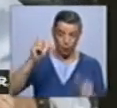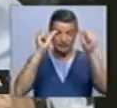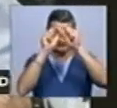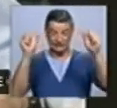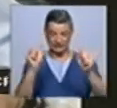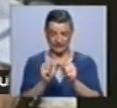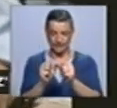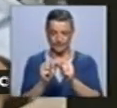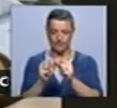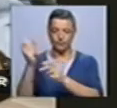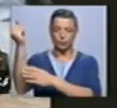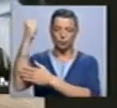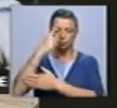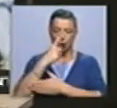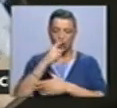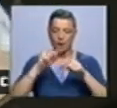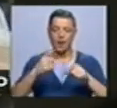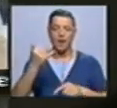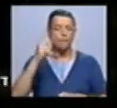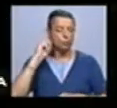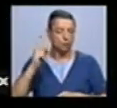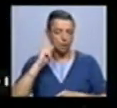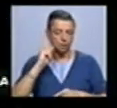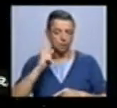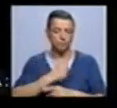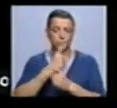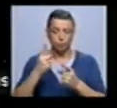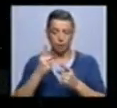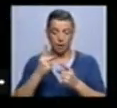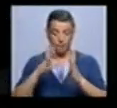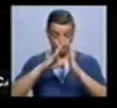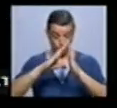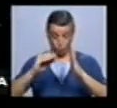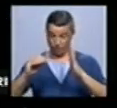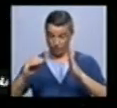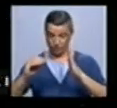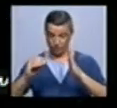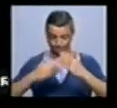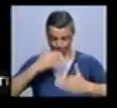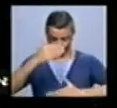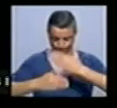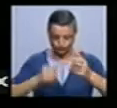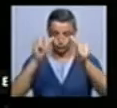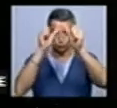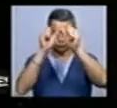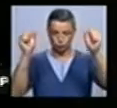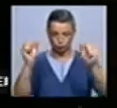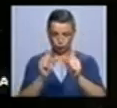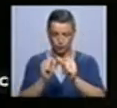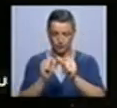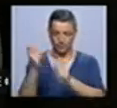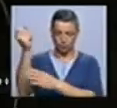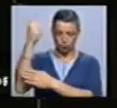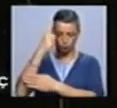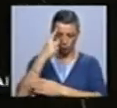Porquê é que é então importante esta descoberta? Porque, de acordo com alguns modelos que explicam a dinâmica do Sistema Solar, eles contam-nos que os